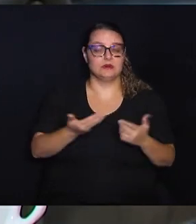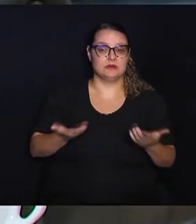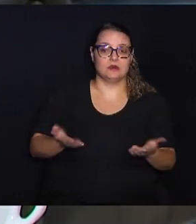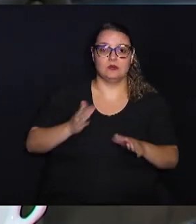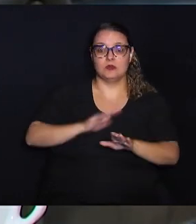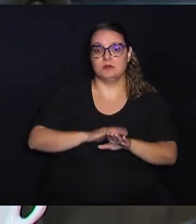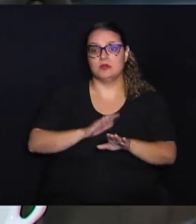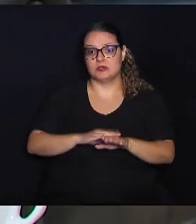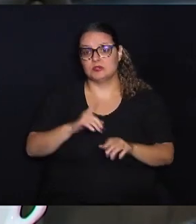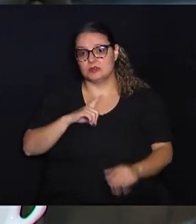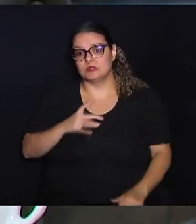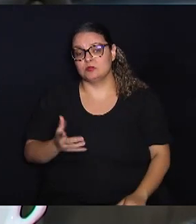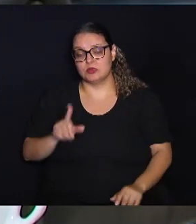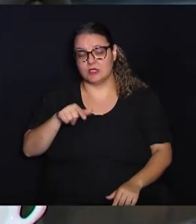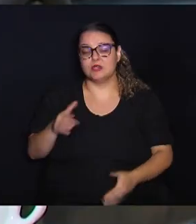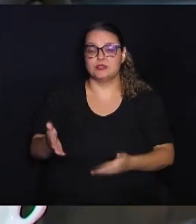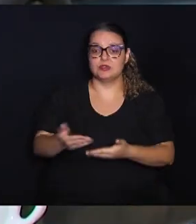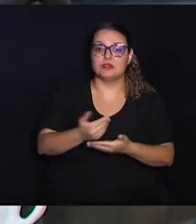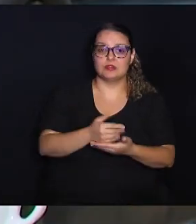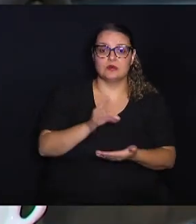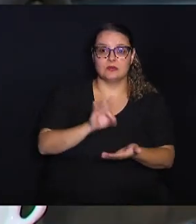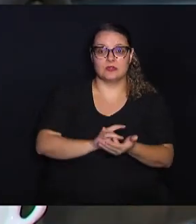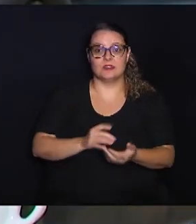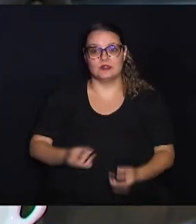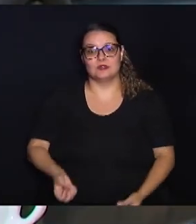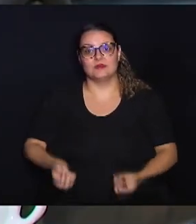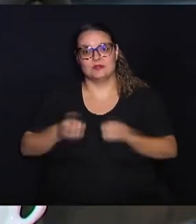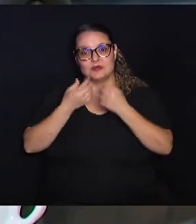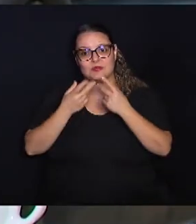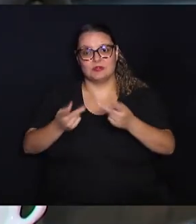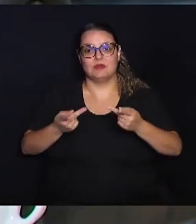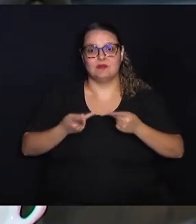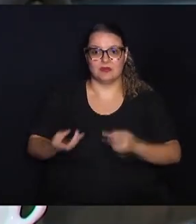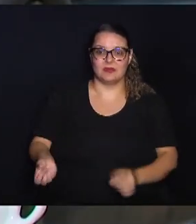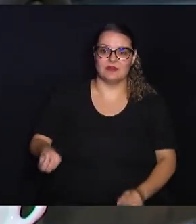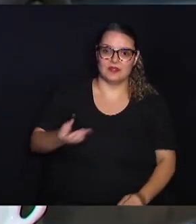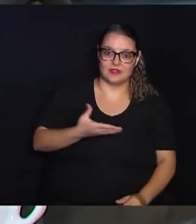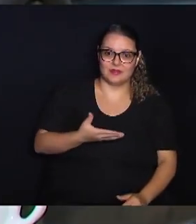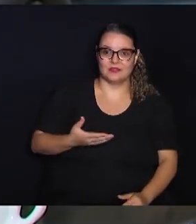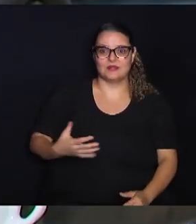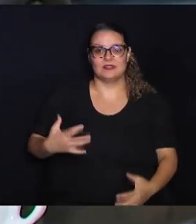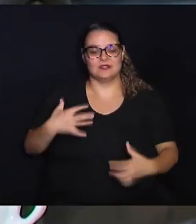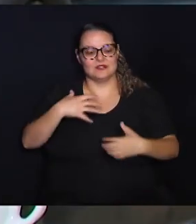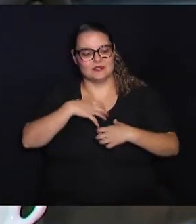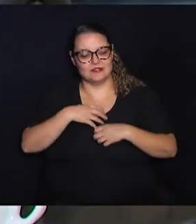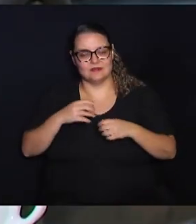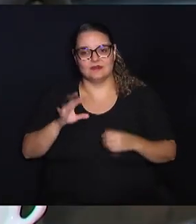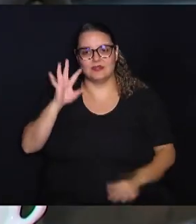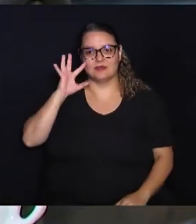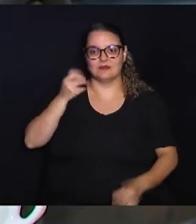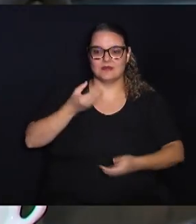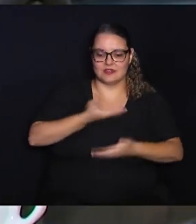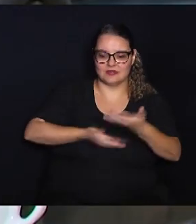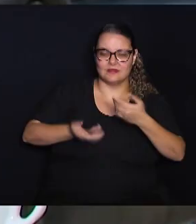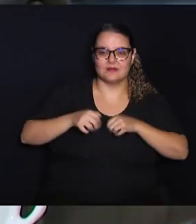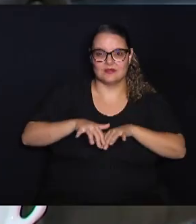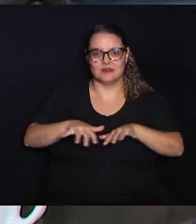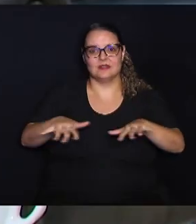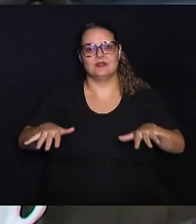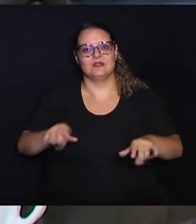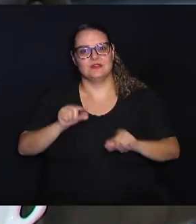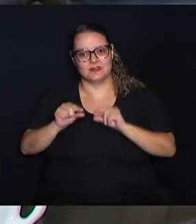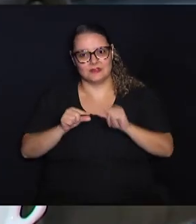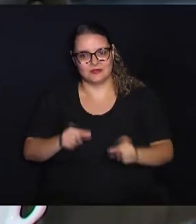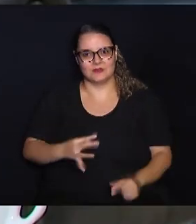que a gente fez no sentido de acolher os novos, sejam bem-vindos, permitir um pouco esse conhecimento entre eles e aos poucos conhecer